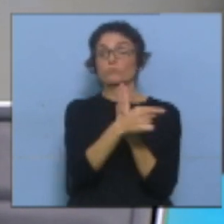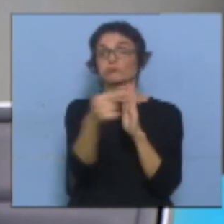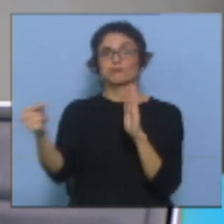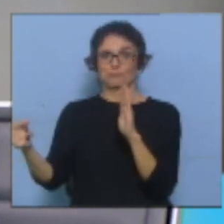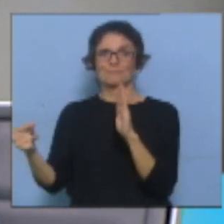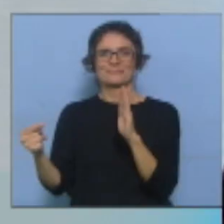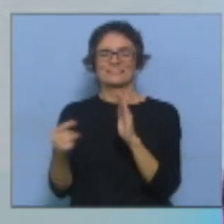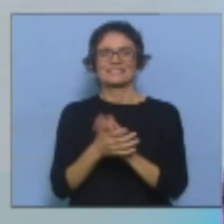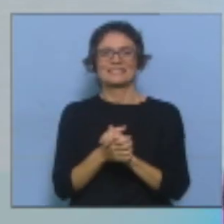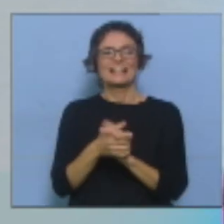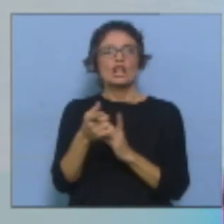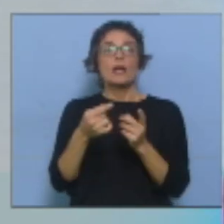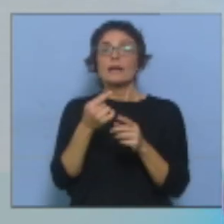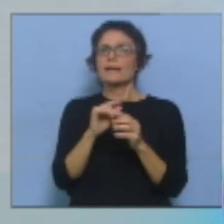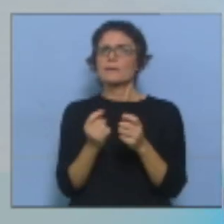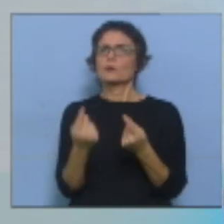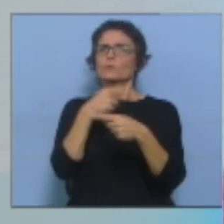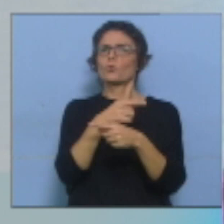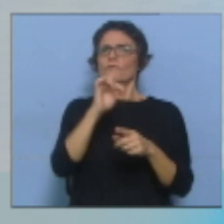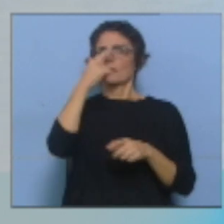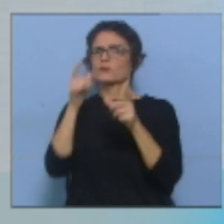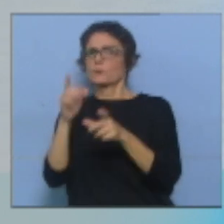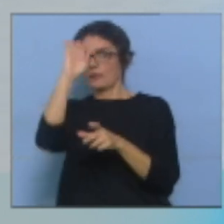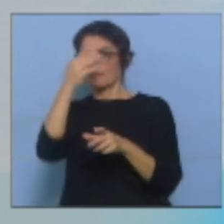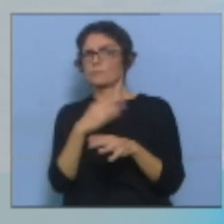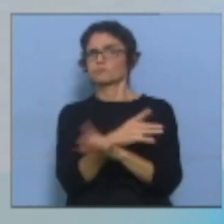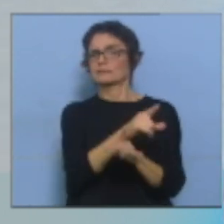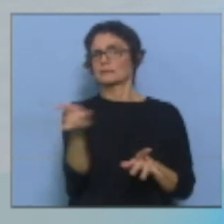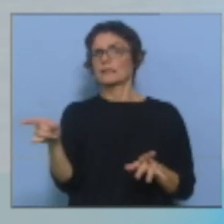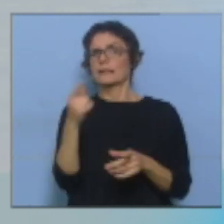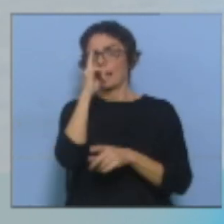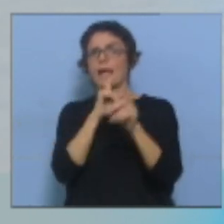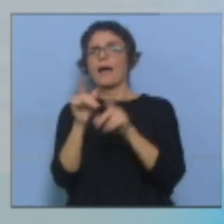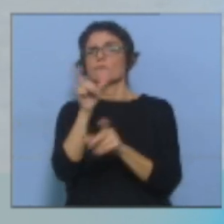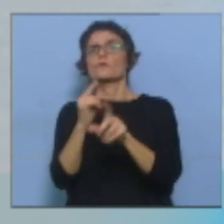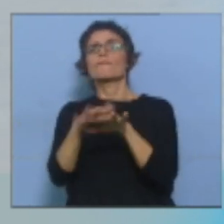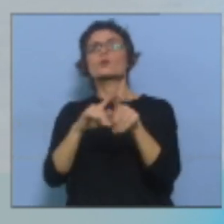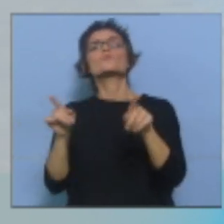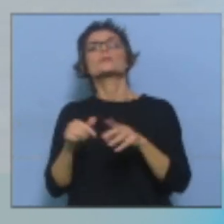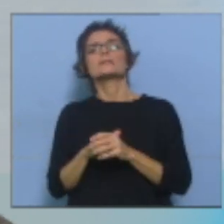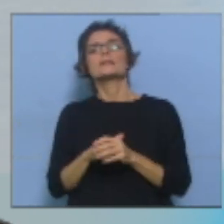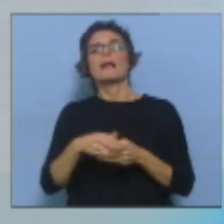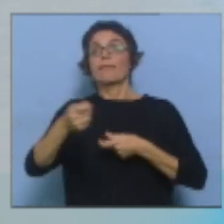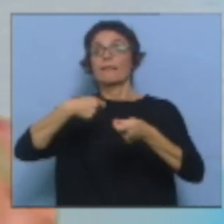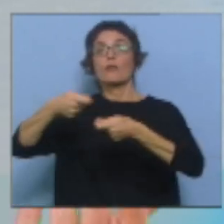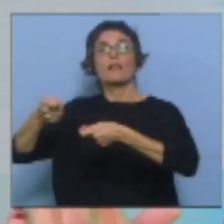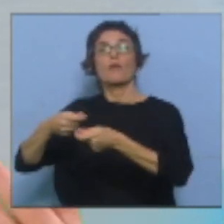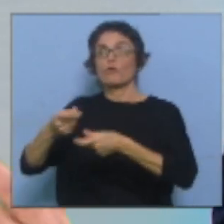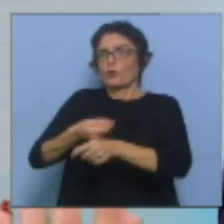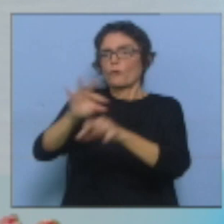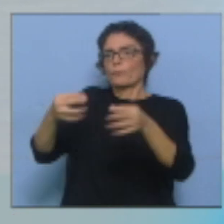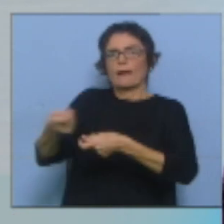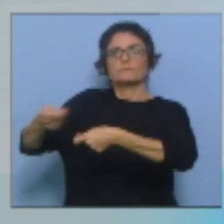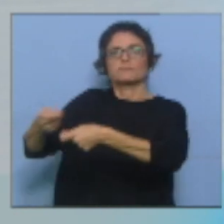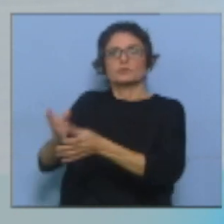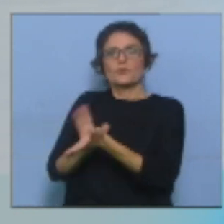contrariar aquilo que está toda a gente às compras. O Chiado é uma zona de compras também, e que está tudo a entrar e a sair das lojas e nós estamos a entrar e a sair das Das igrejas. igrejas. E a rezar ao